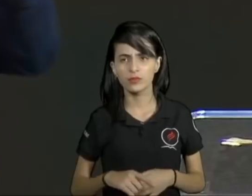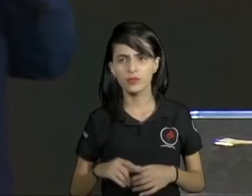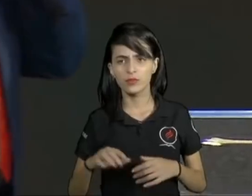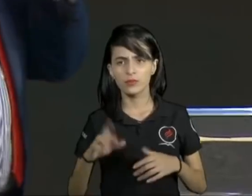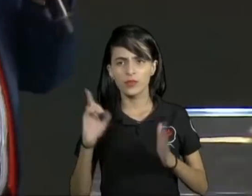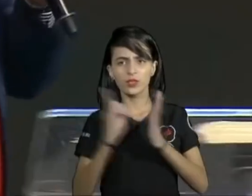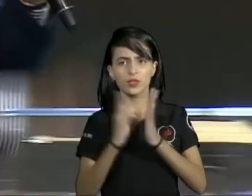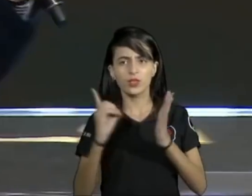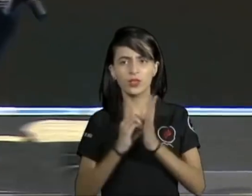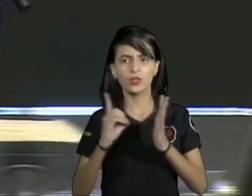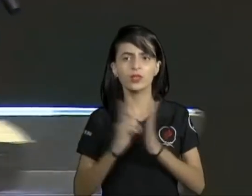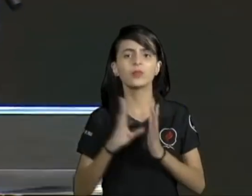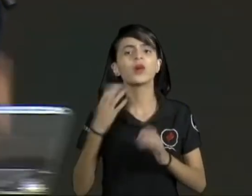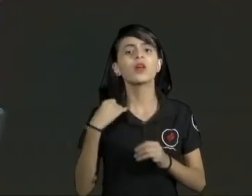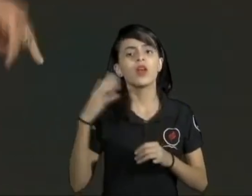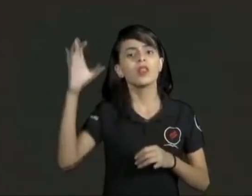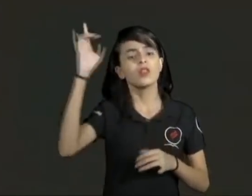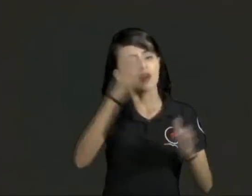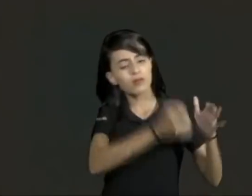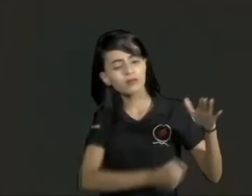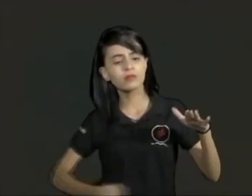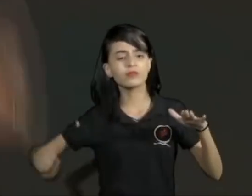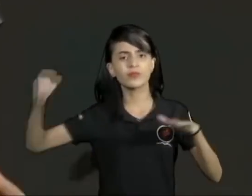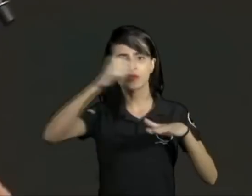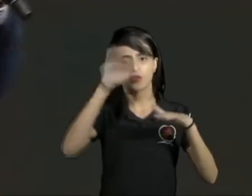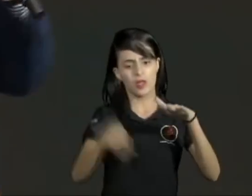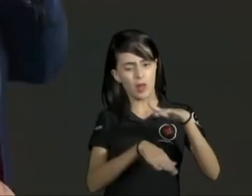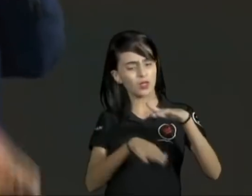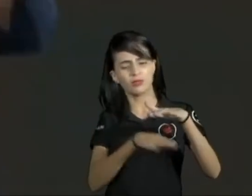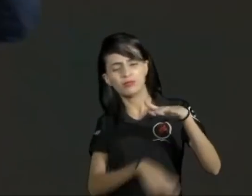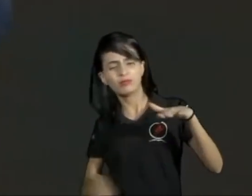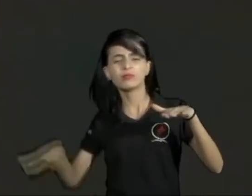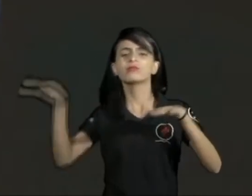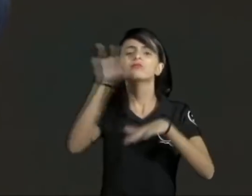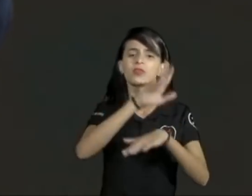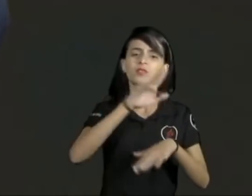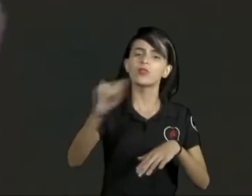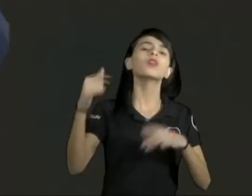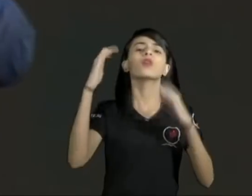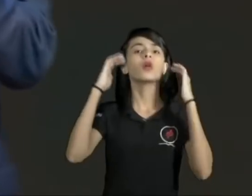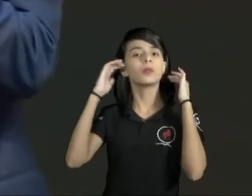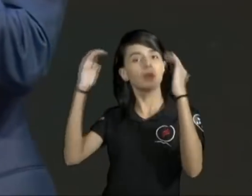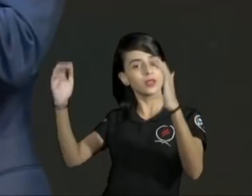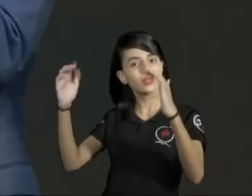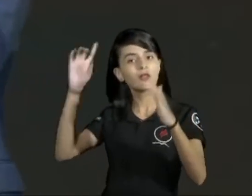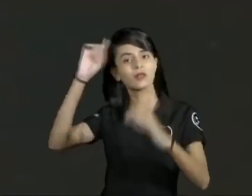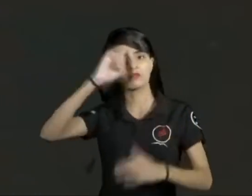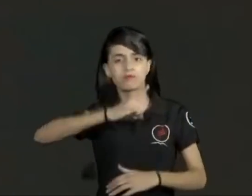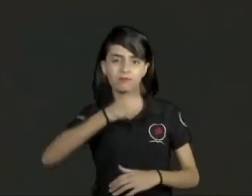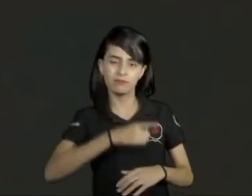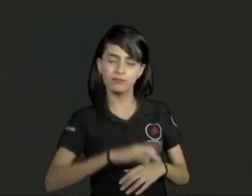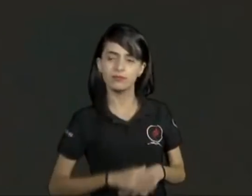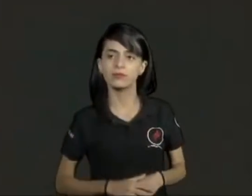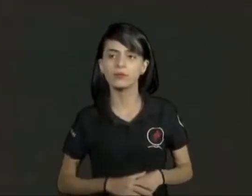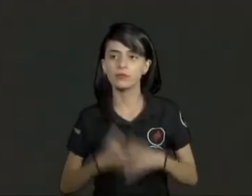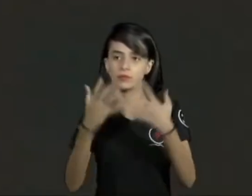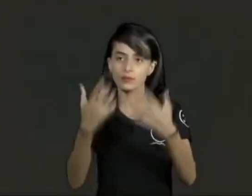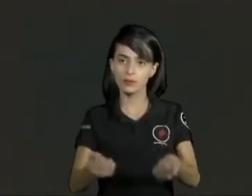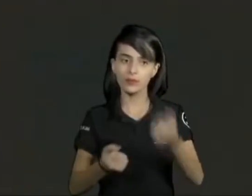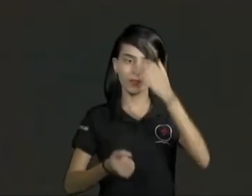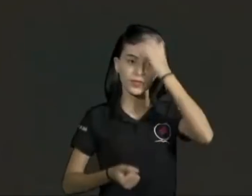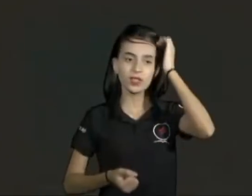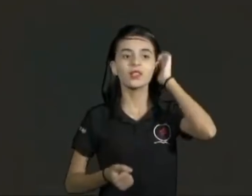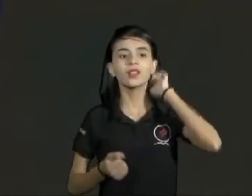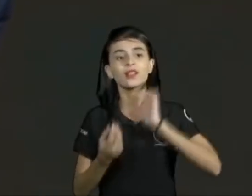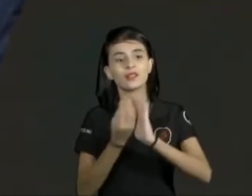eu vou te botar por cabeça e não por cauda e só estarás em cima e não embaixo quanto obedecer os mandamentos recebe aí advec